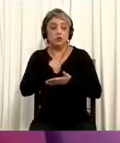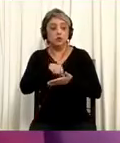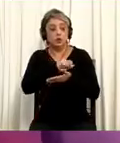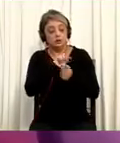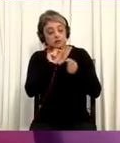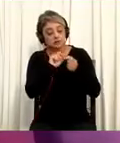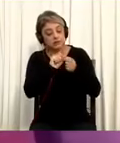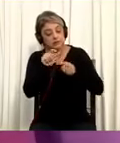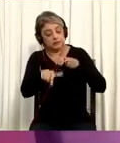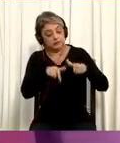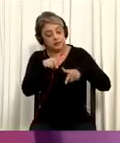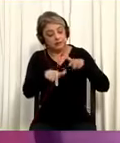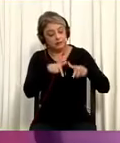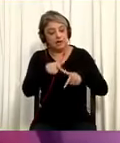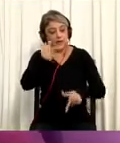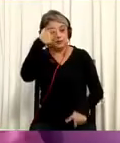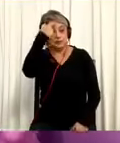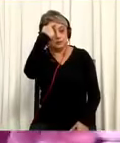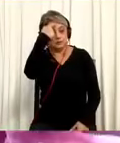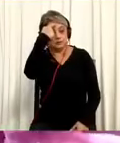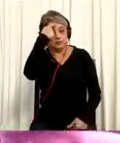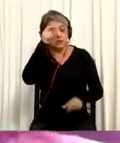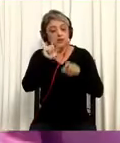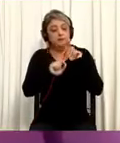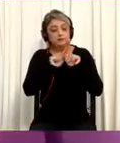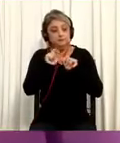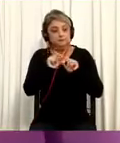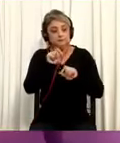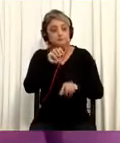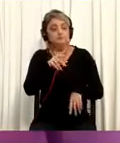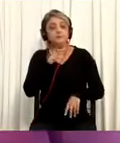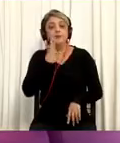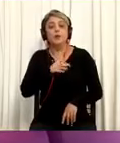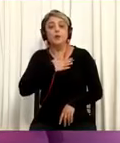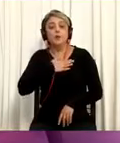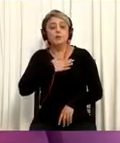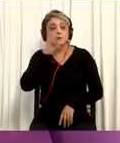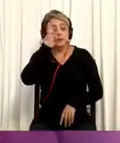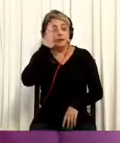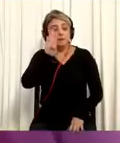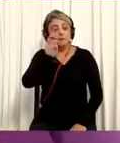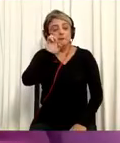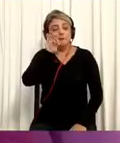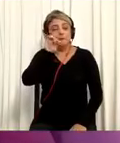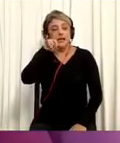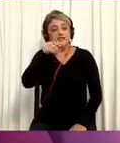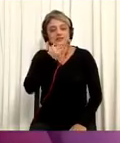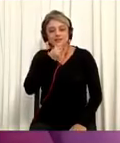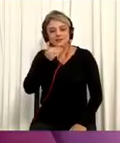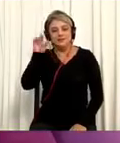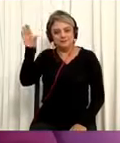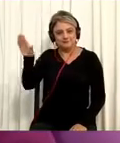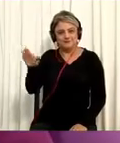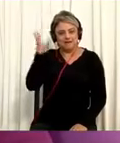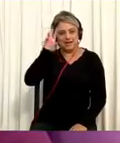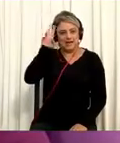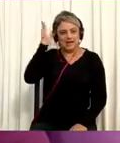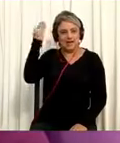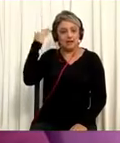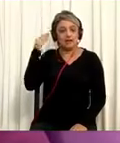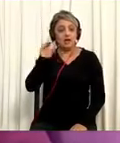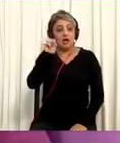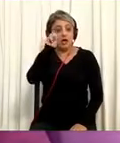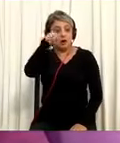fazemos esse trabalho com essa consciência. Como o Betinho, eu gosto muito, quero fazer até uma referência aqui à ONG